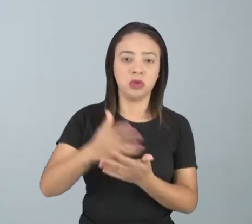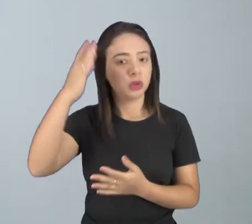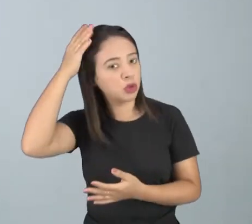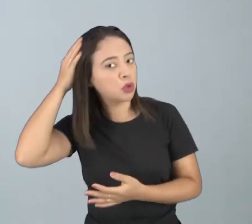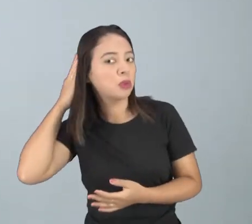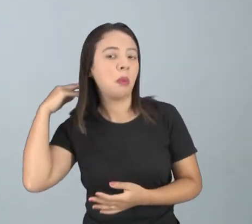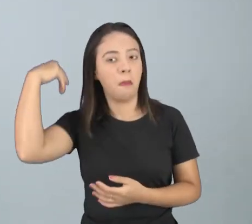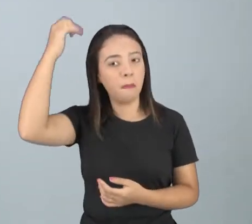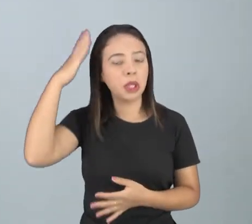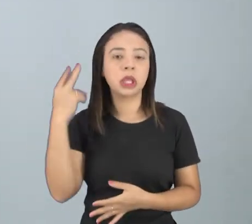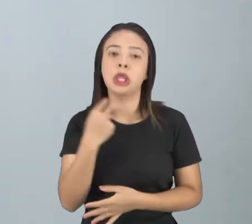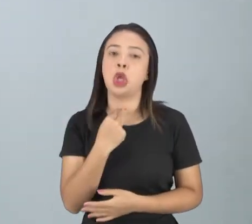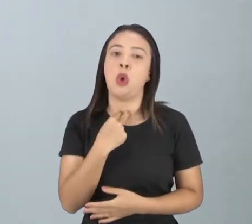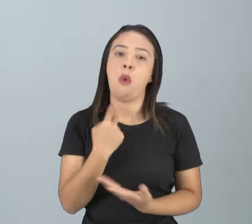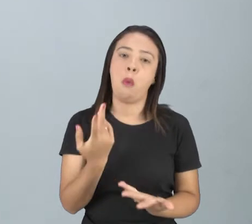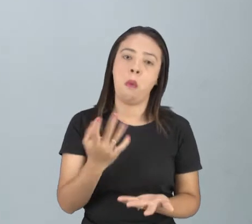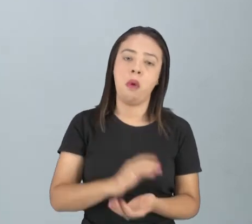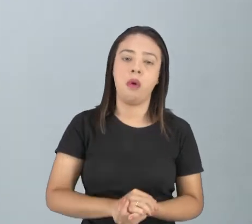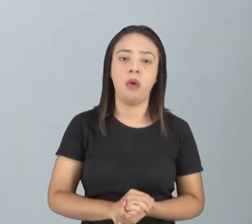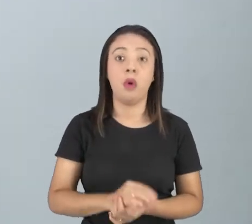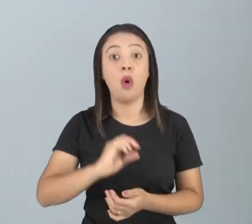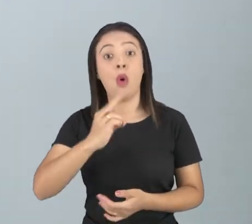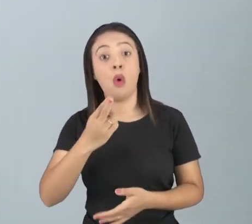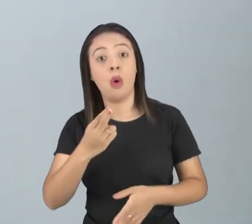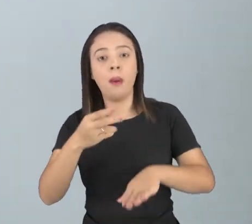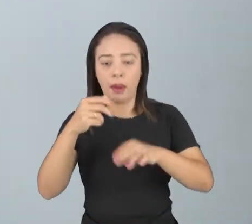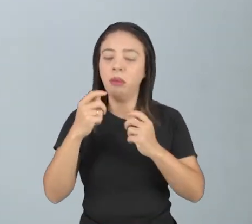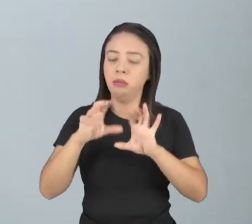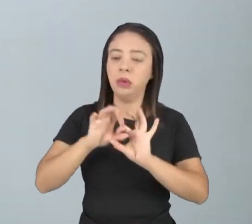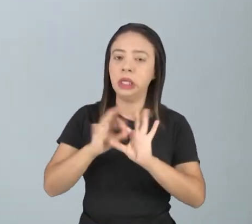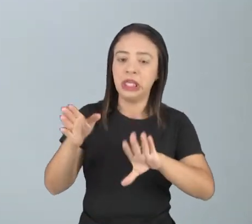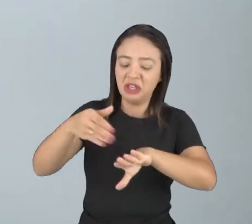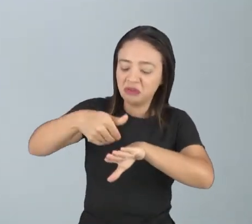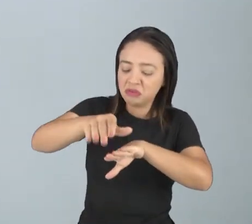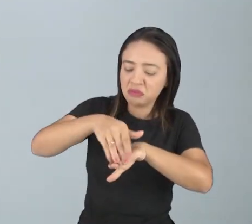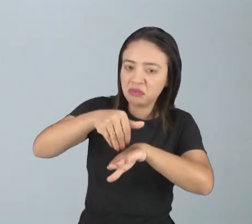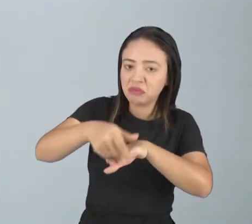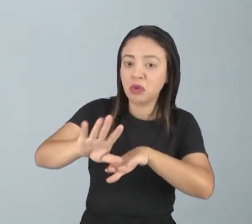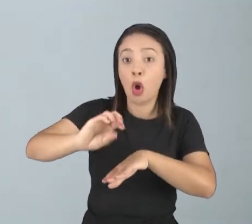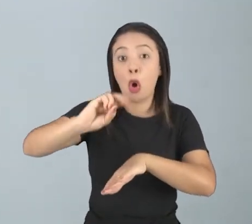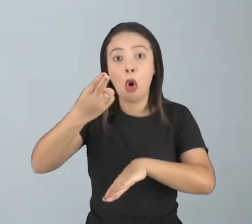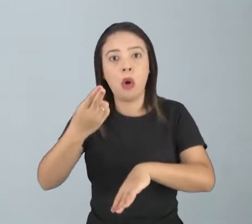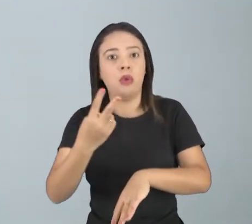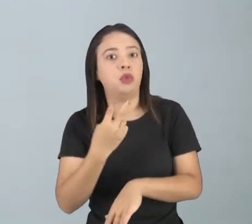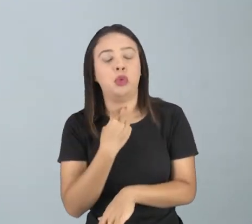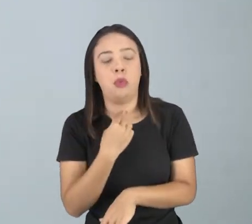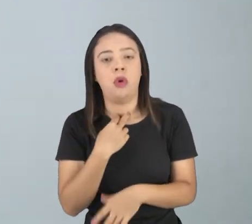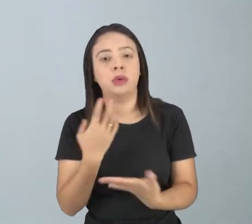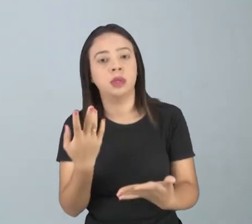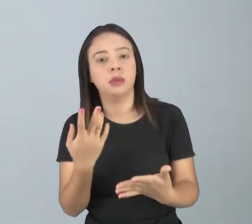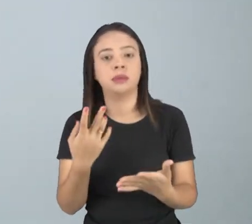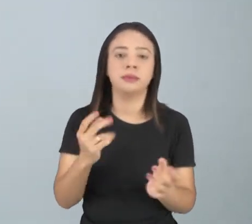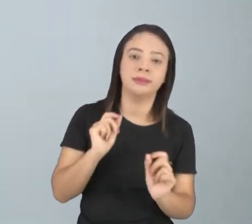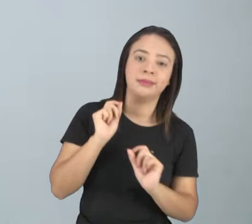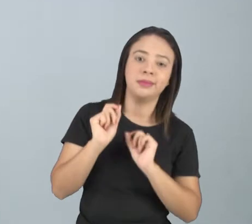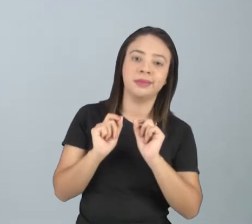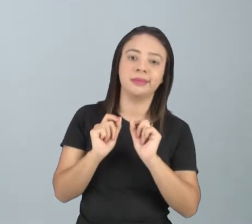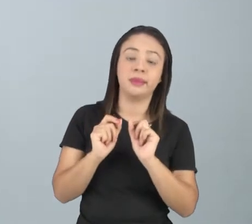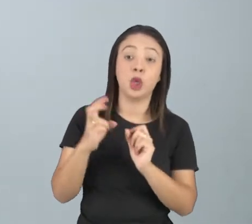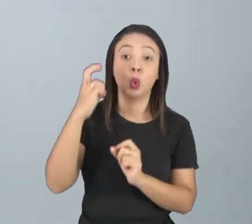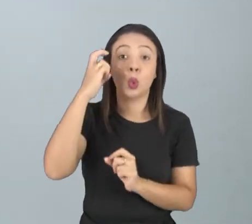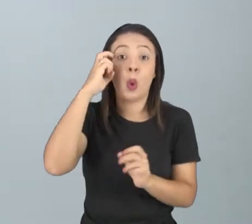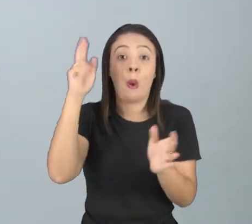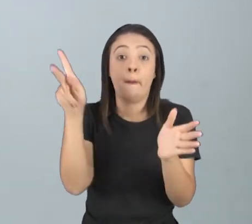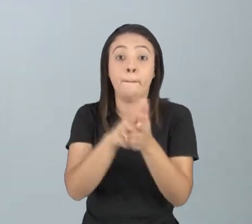permitem pintar, outras permitem pintar a unha, outras não permitem. Então depende muito do local e é cultural. Então a cultura daquela